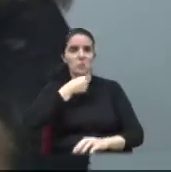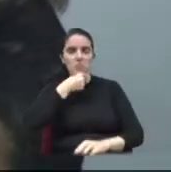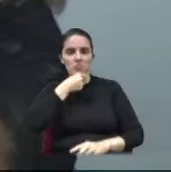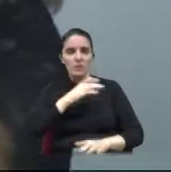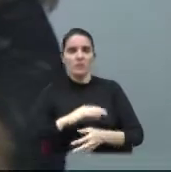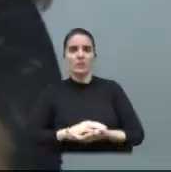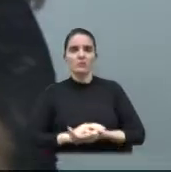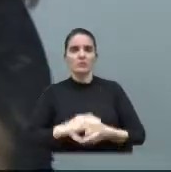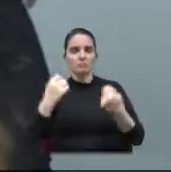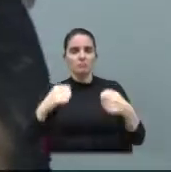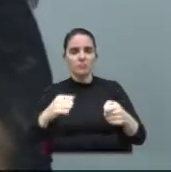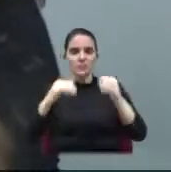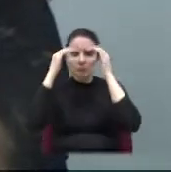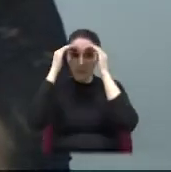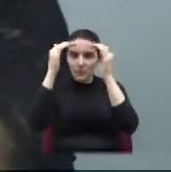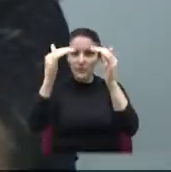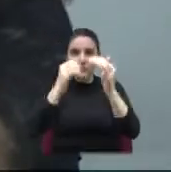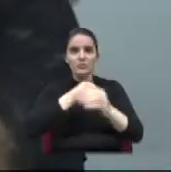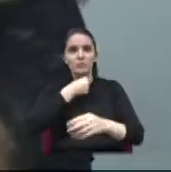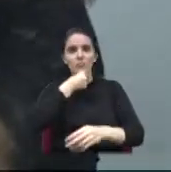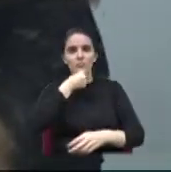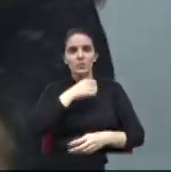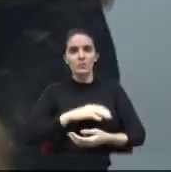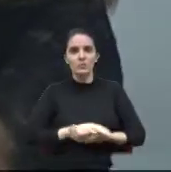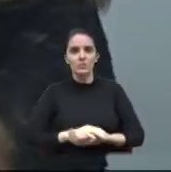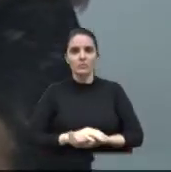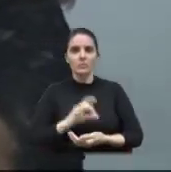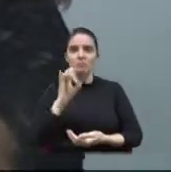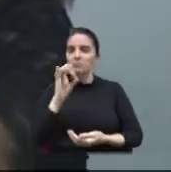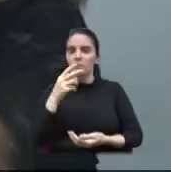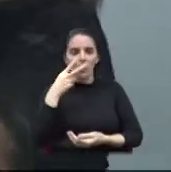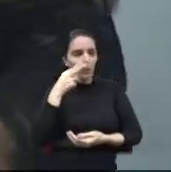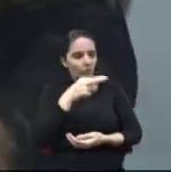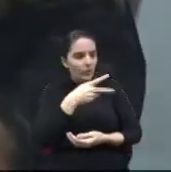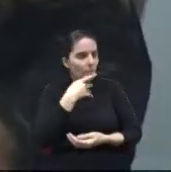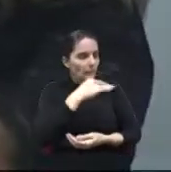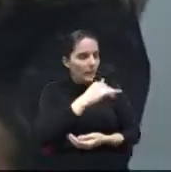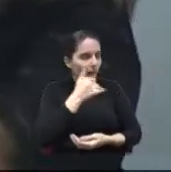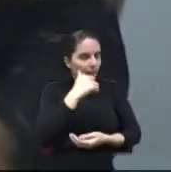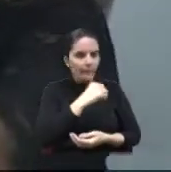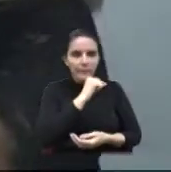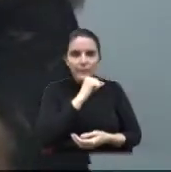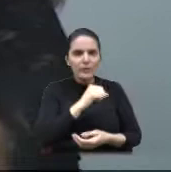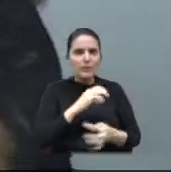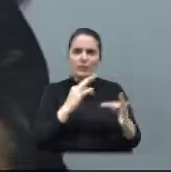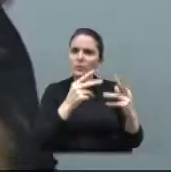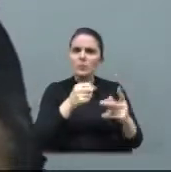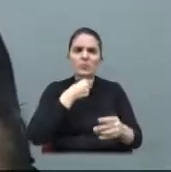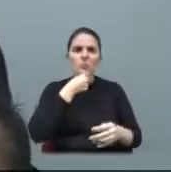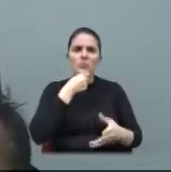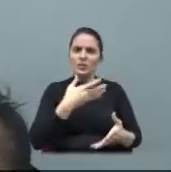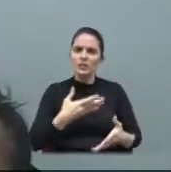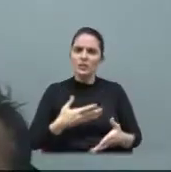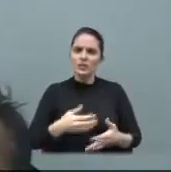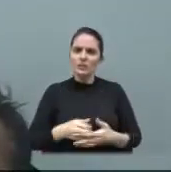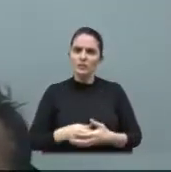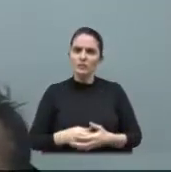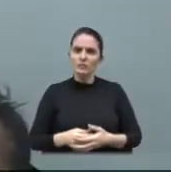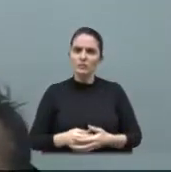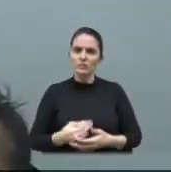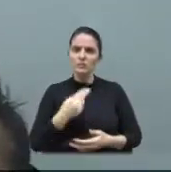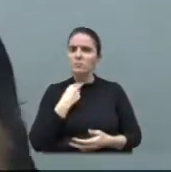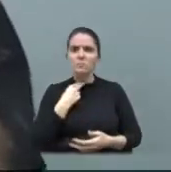mais responsabilidade com as pessoas idosas. É só olhar para o pai da gente, para a mãe da gente. É humilhante o que eu vi